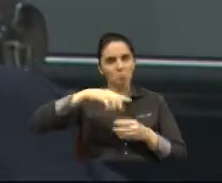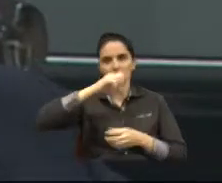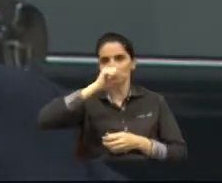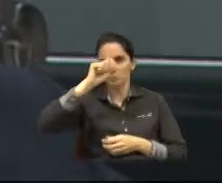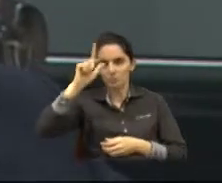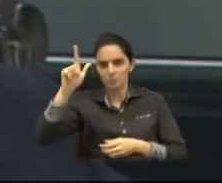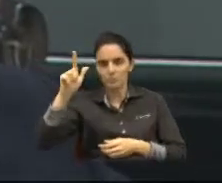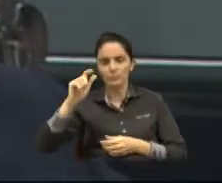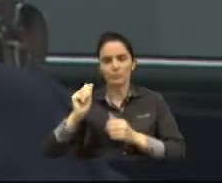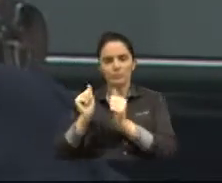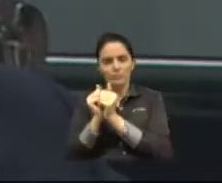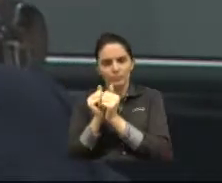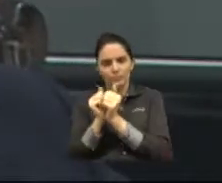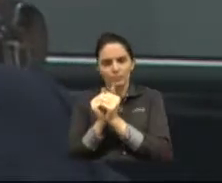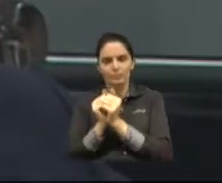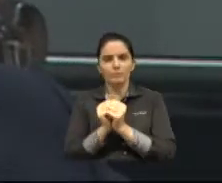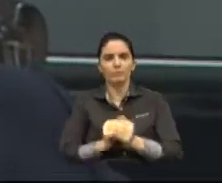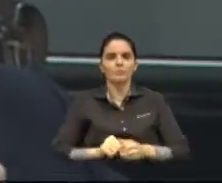e muitos